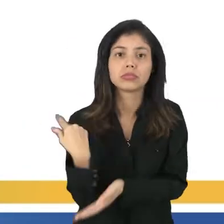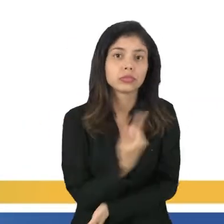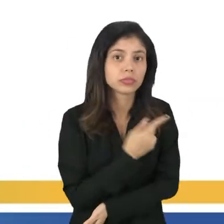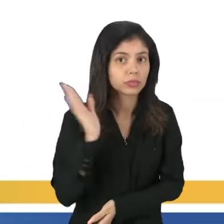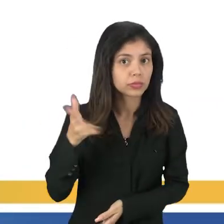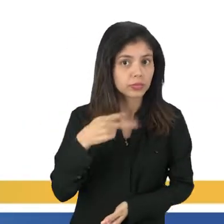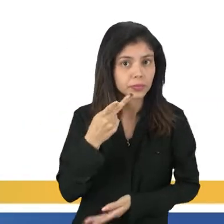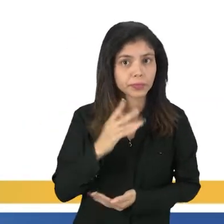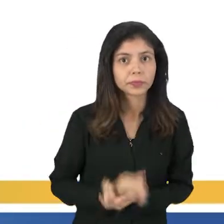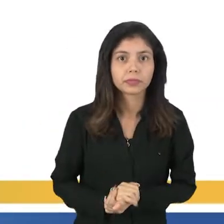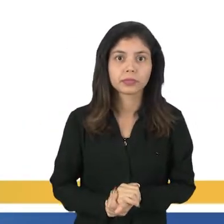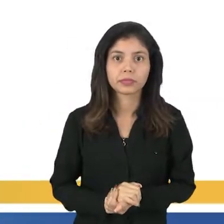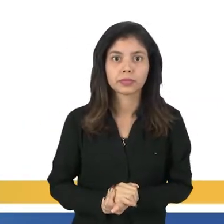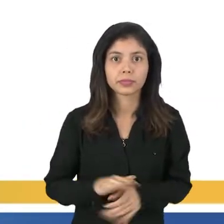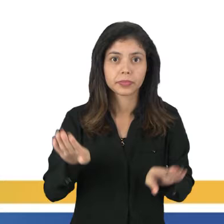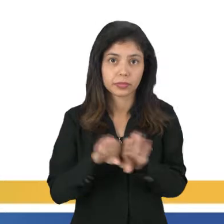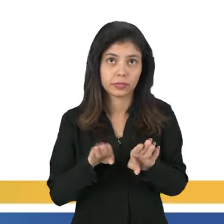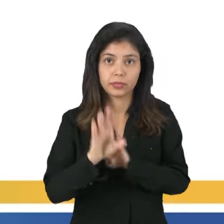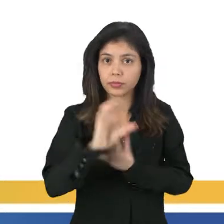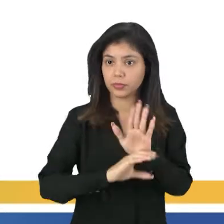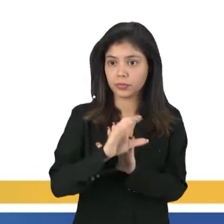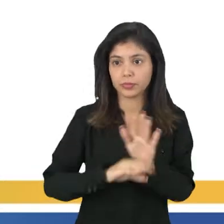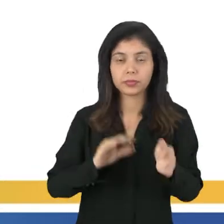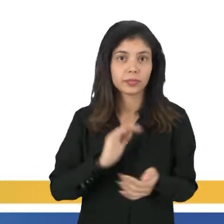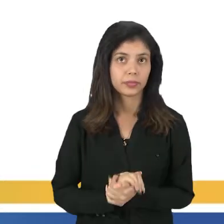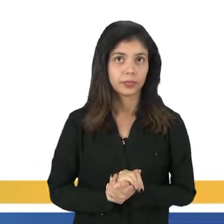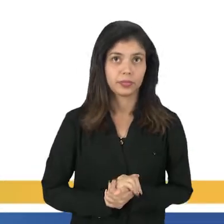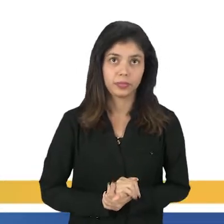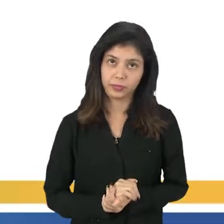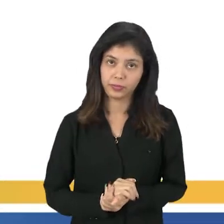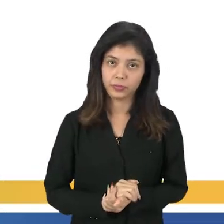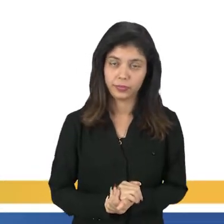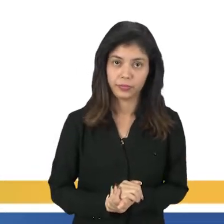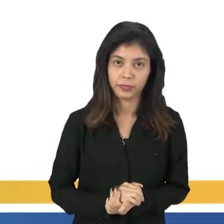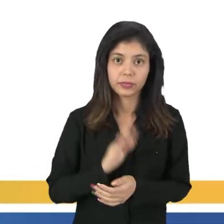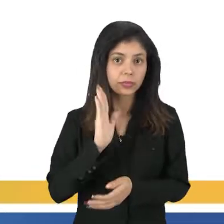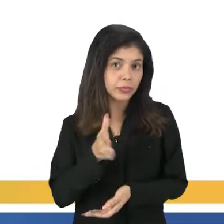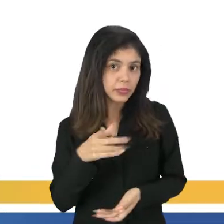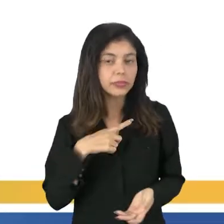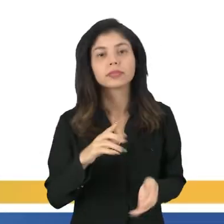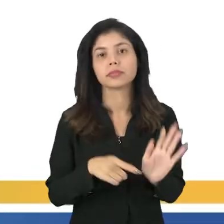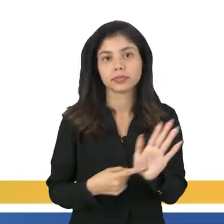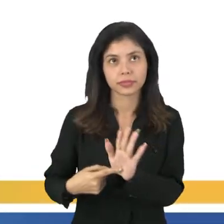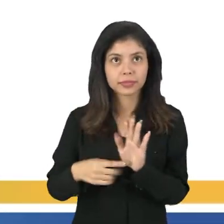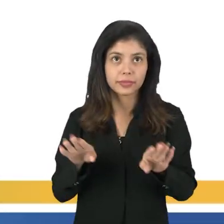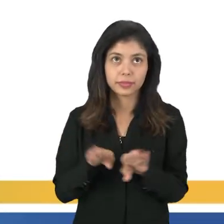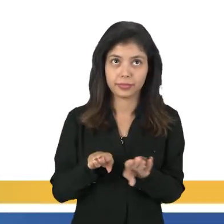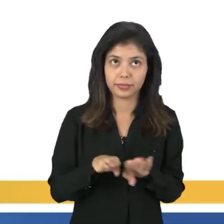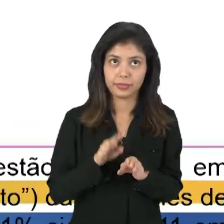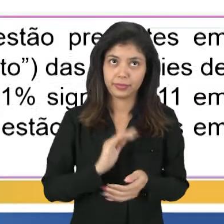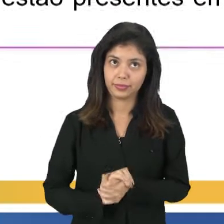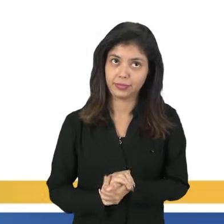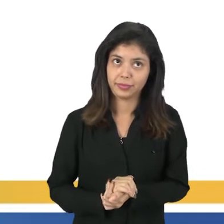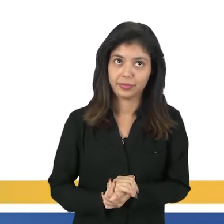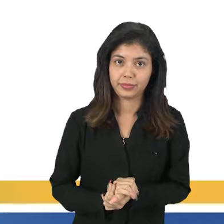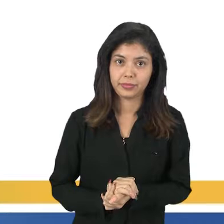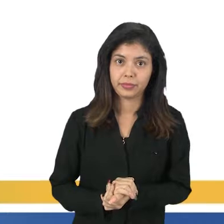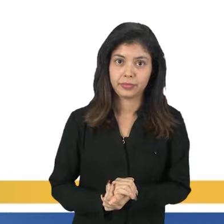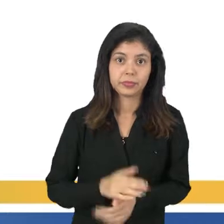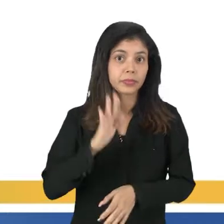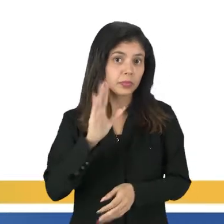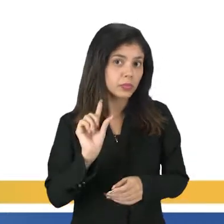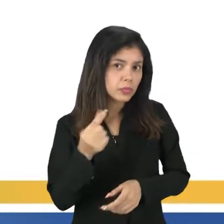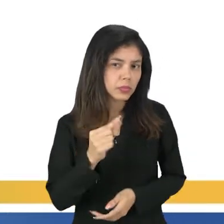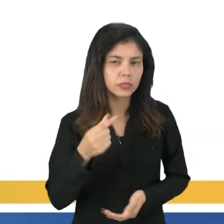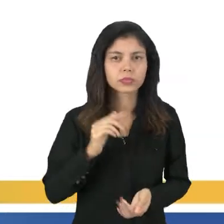falamos esse conteúdo, sempre nos lembra um pouco de desconto ou acréscimo, tá ok? Vamos ver aqui